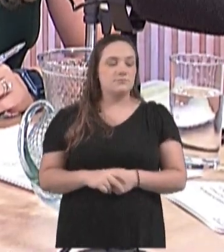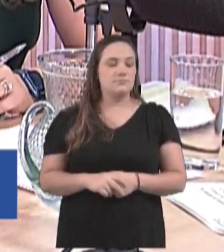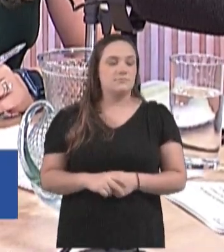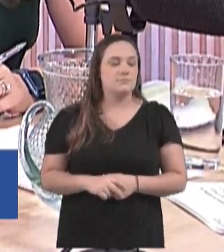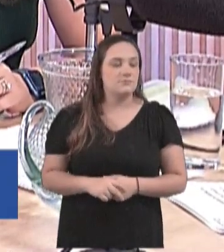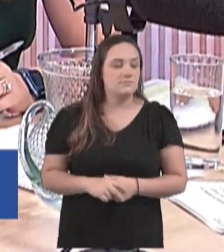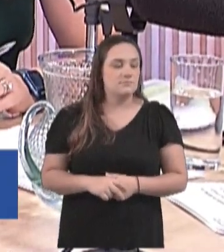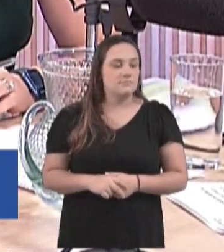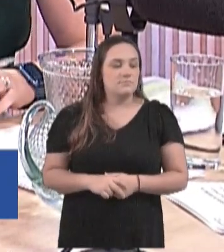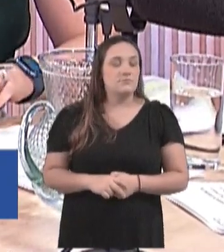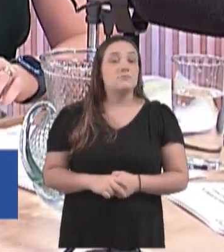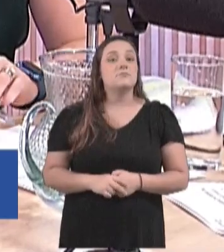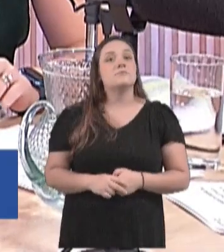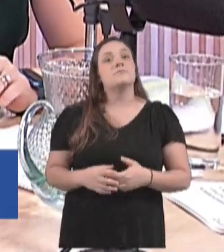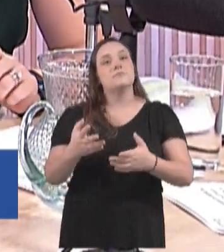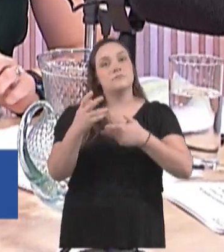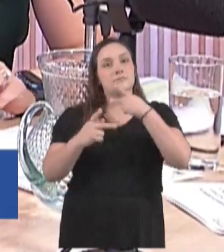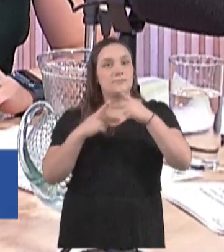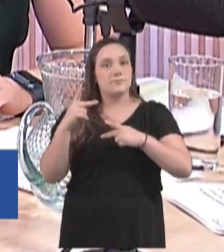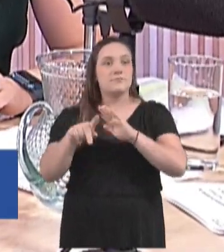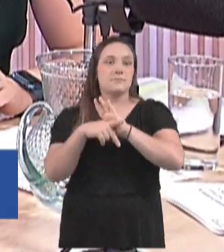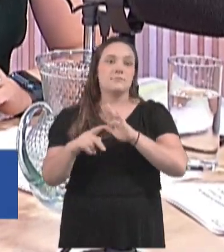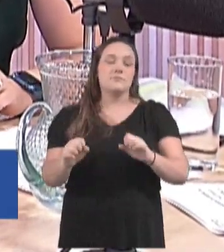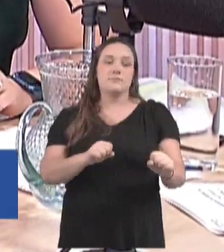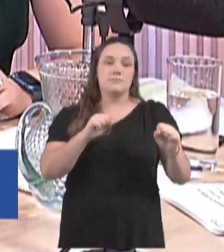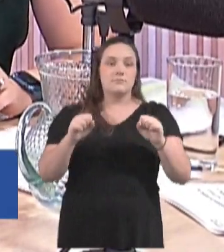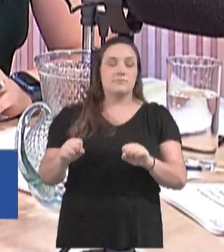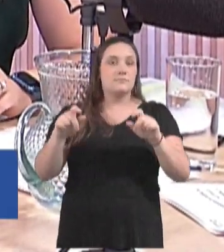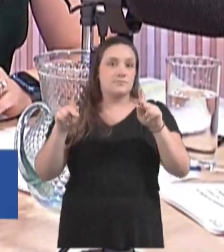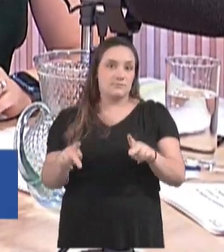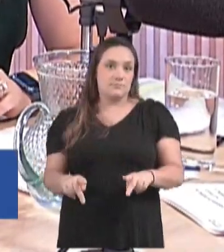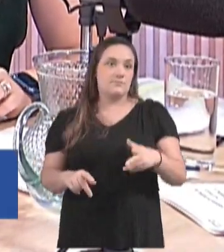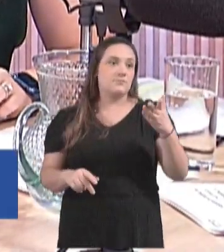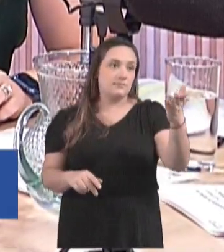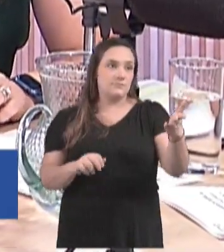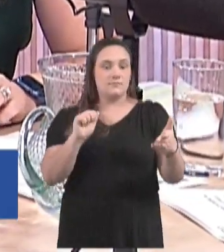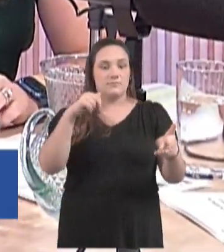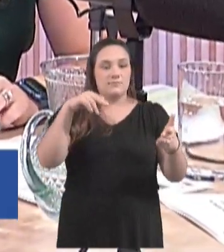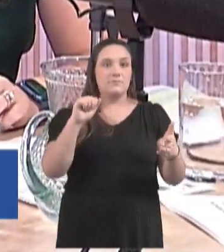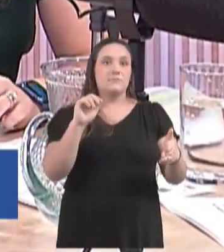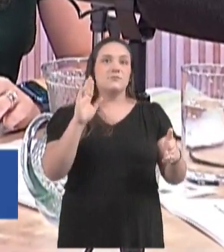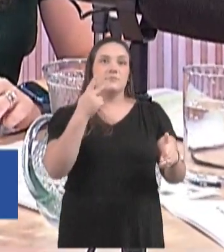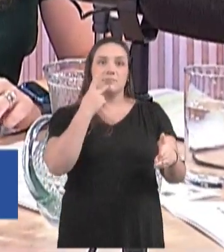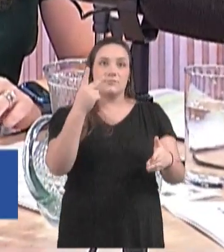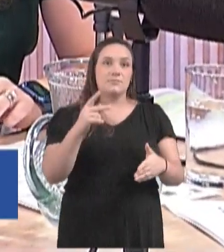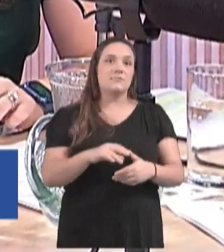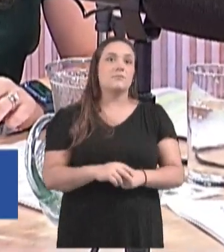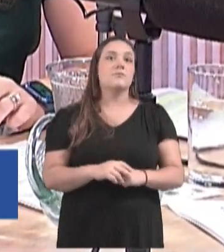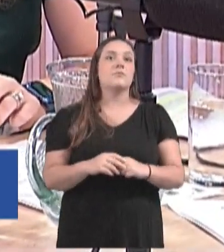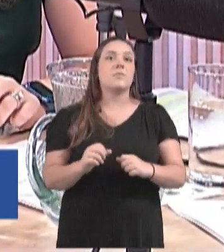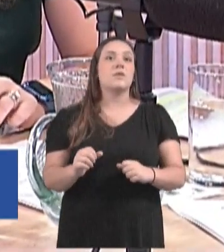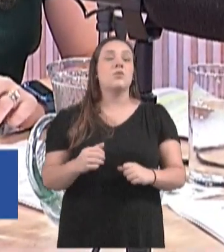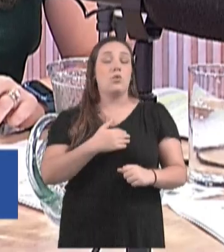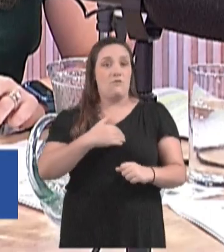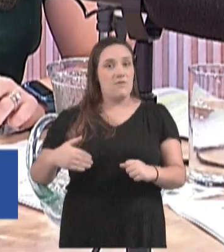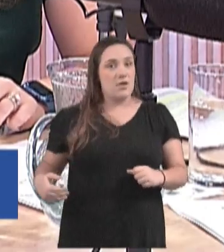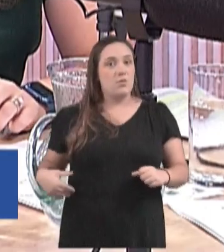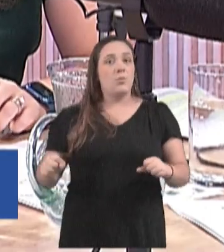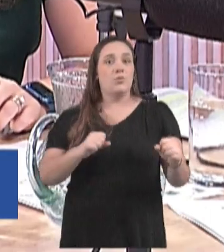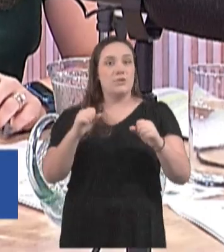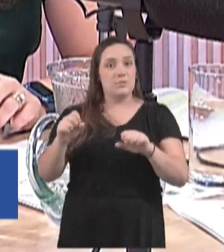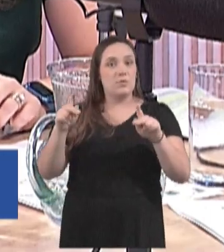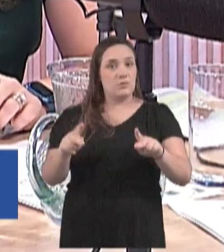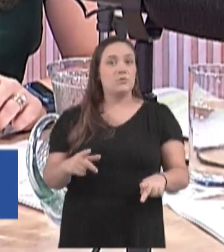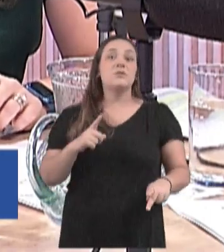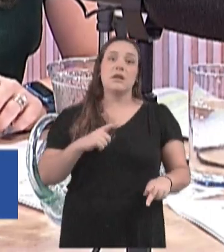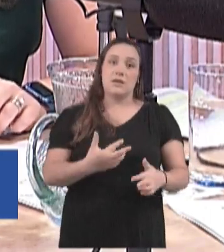a parte do poder público, né, que como a Ana acabou de falar, o poder público ela tem a obrigação de gerir os